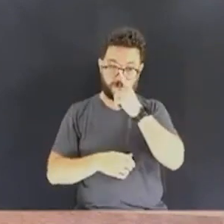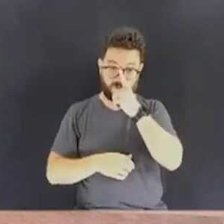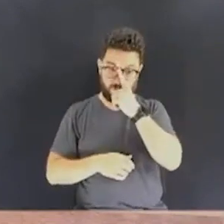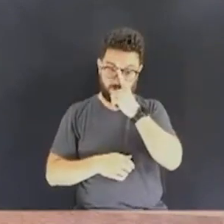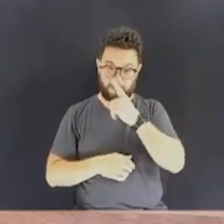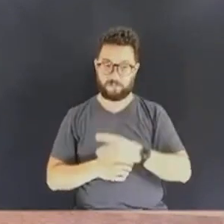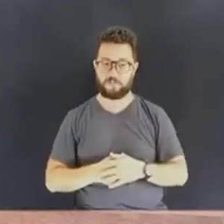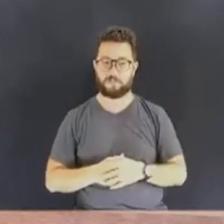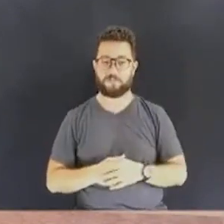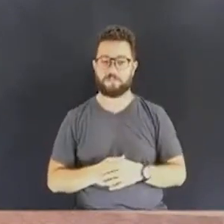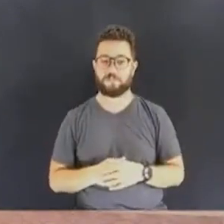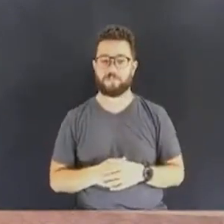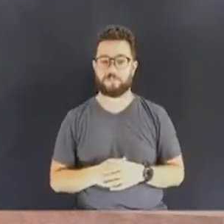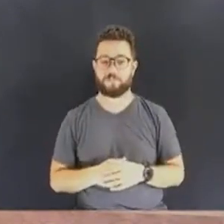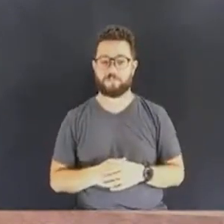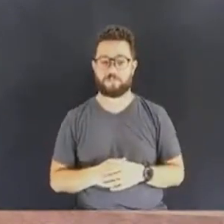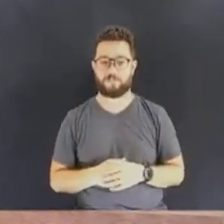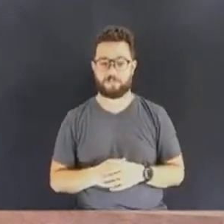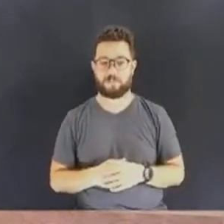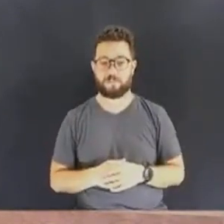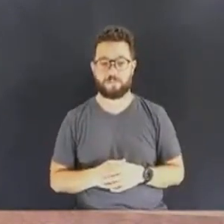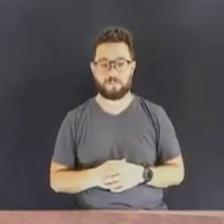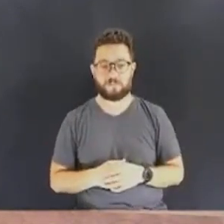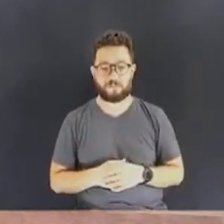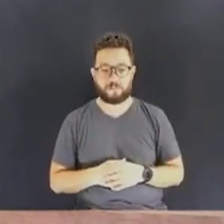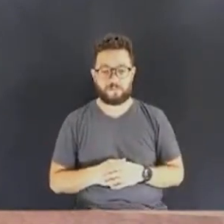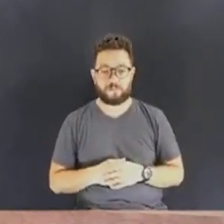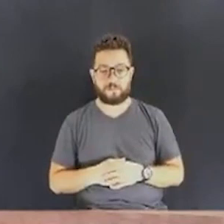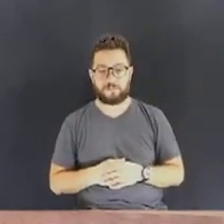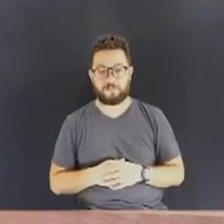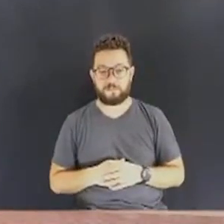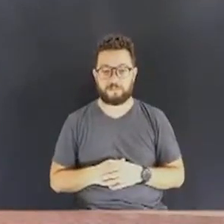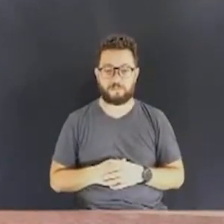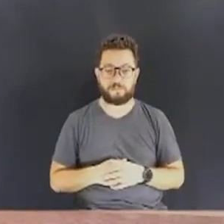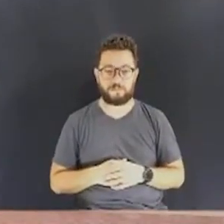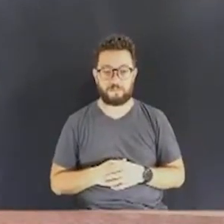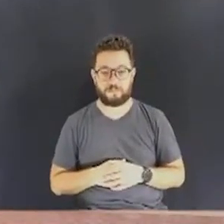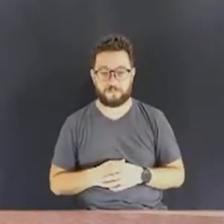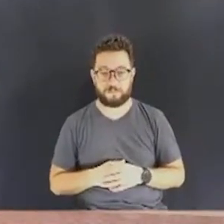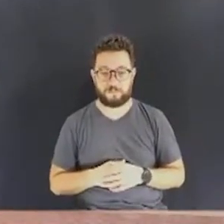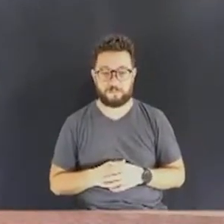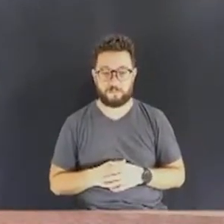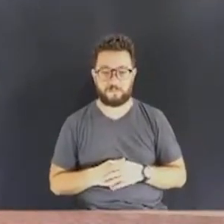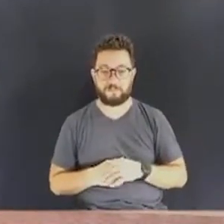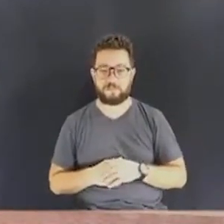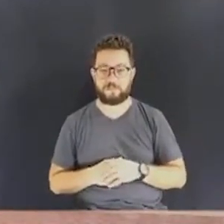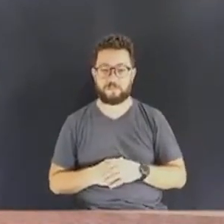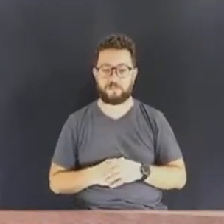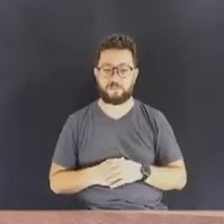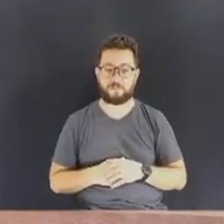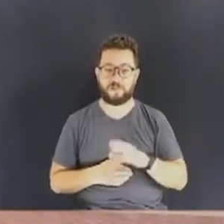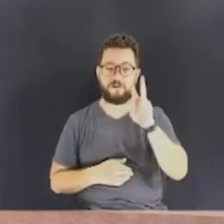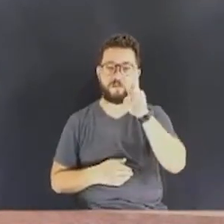De homologação, vem aqui, Rodrigo, vem aqui, de homologação, para que a gente possa fazer esses investimentos, e eles